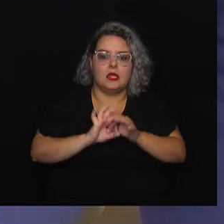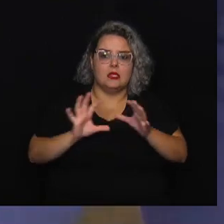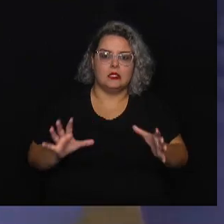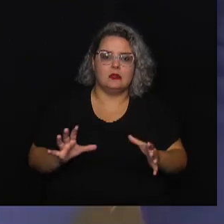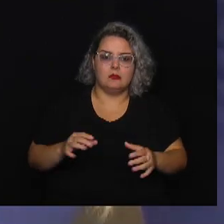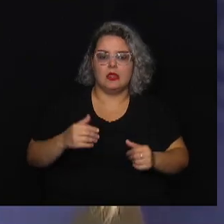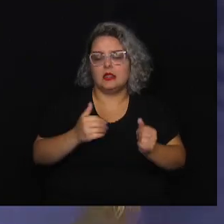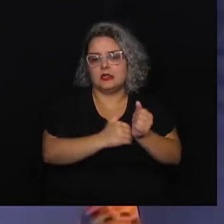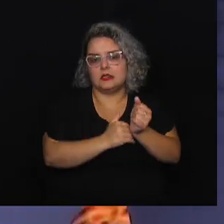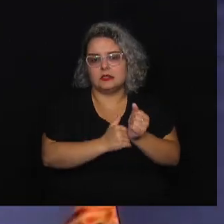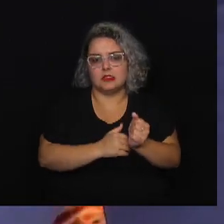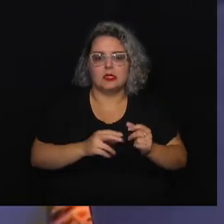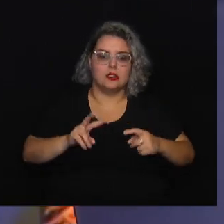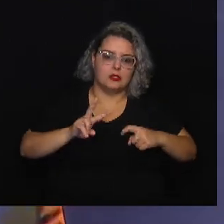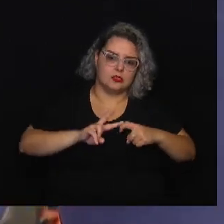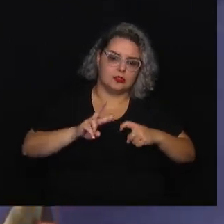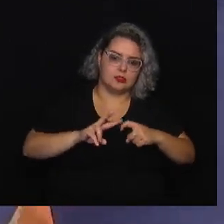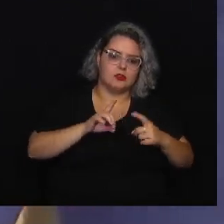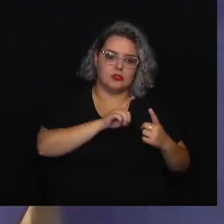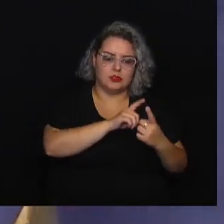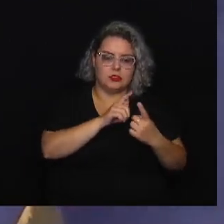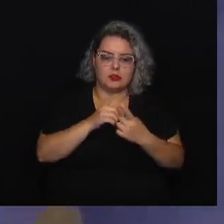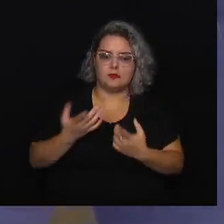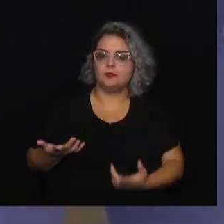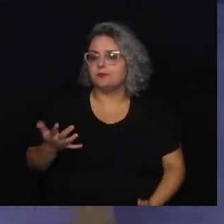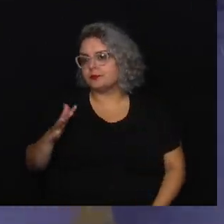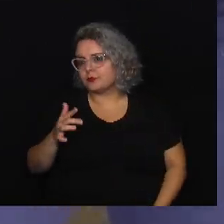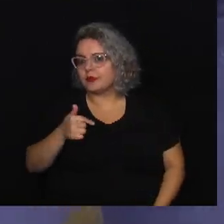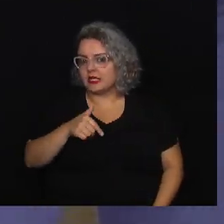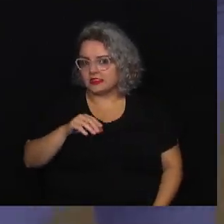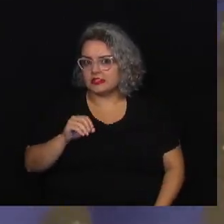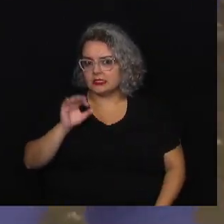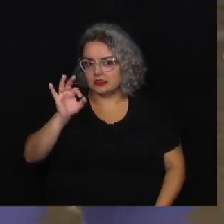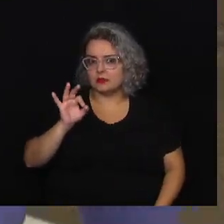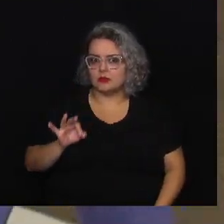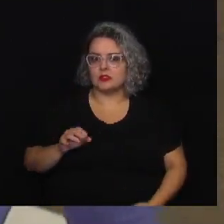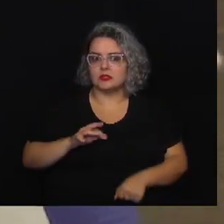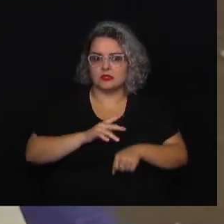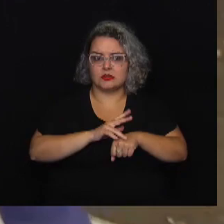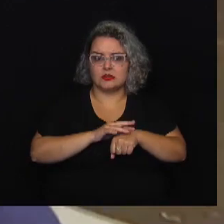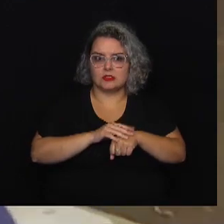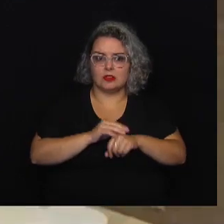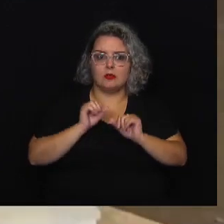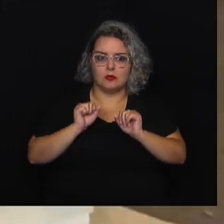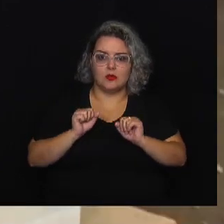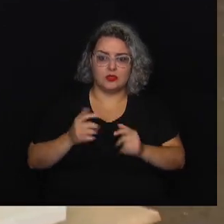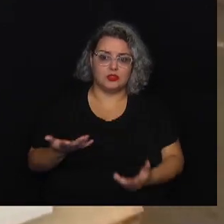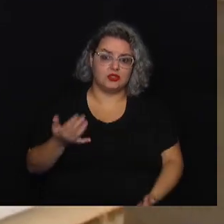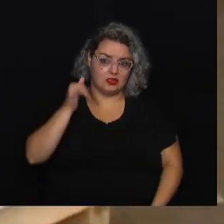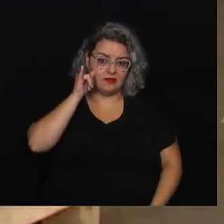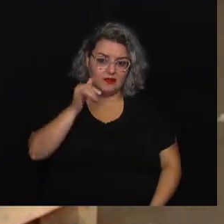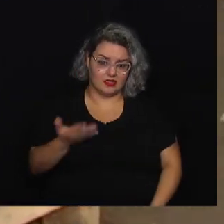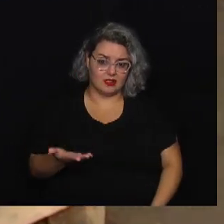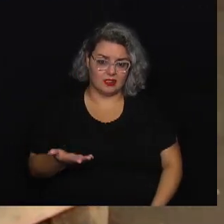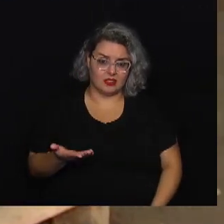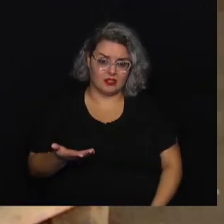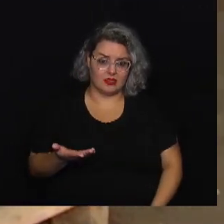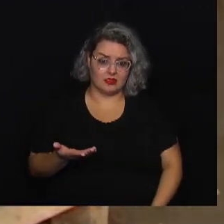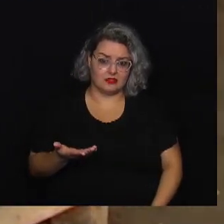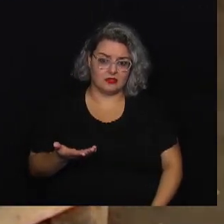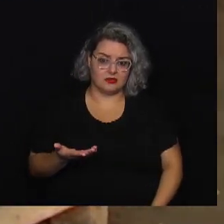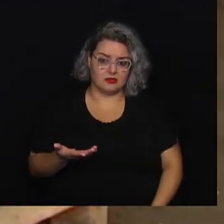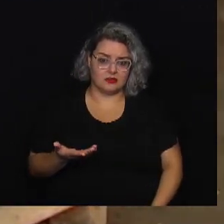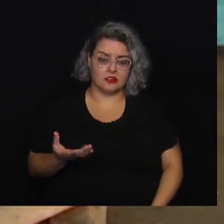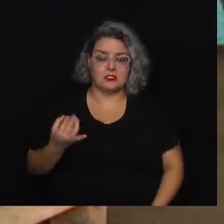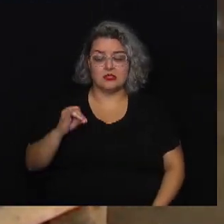e os veterinários atendem. Bom, aproximadamente 70% das doenças, poderiam ser evitadas se